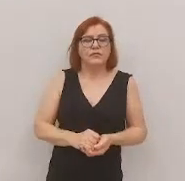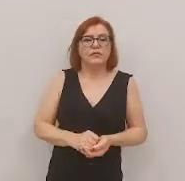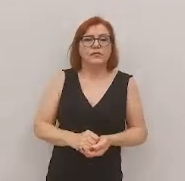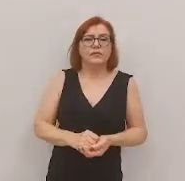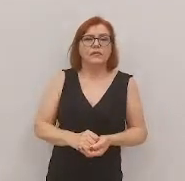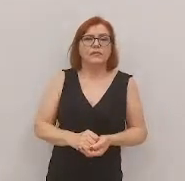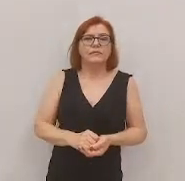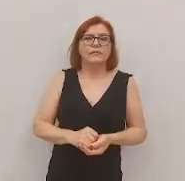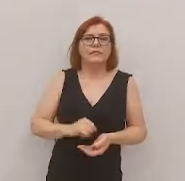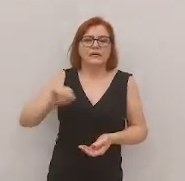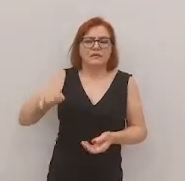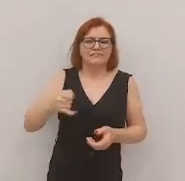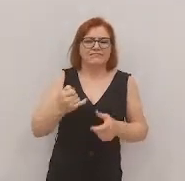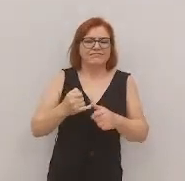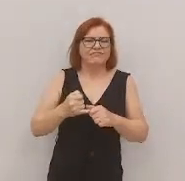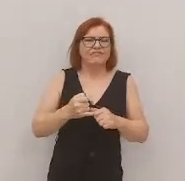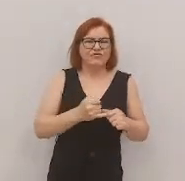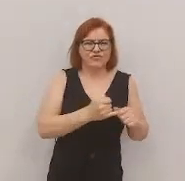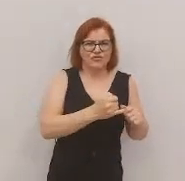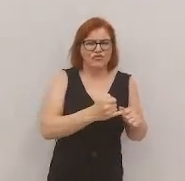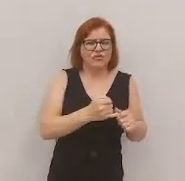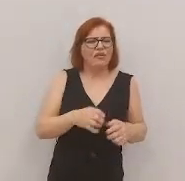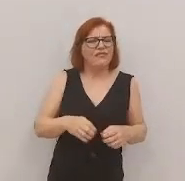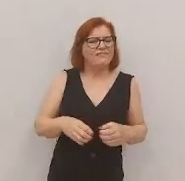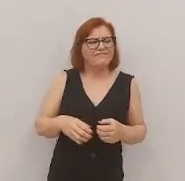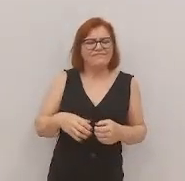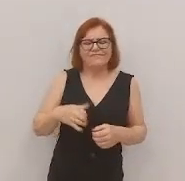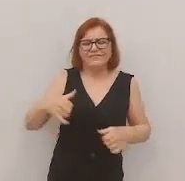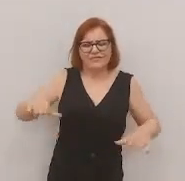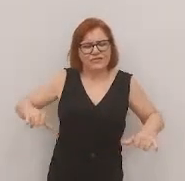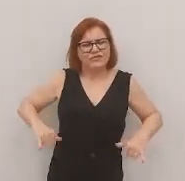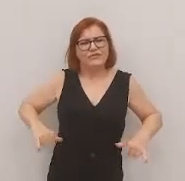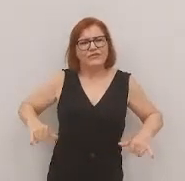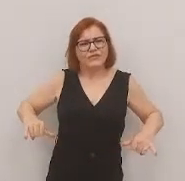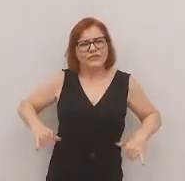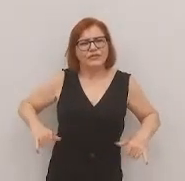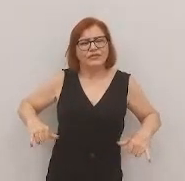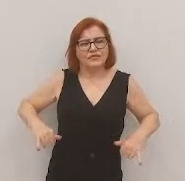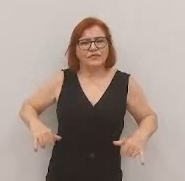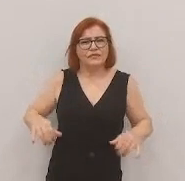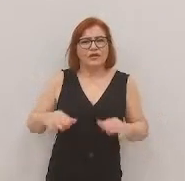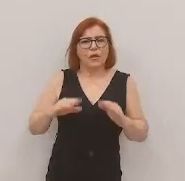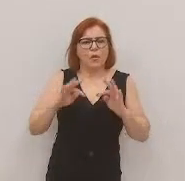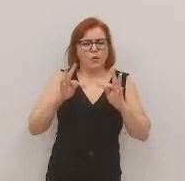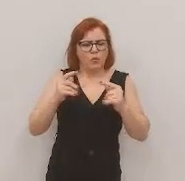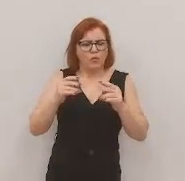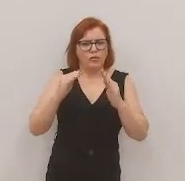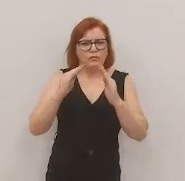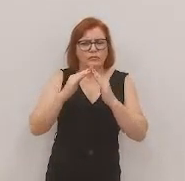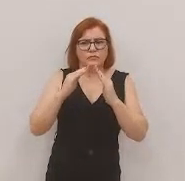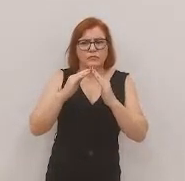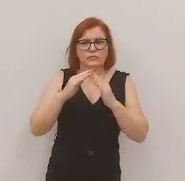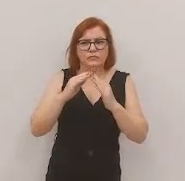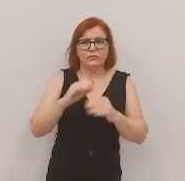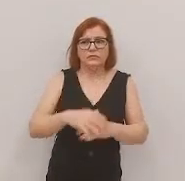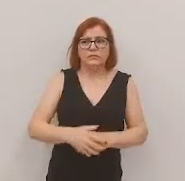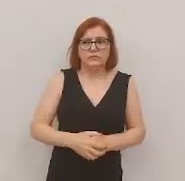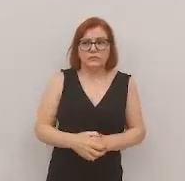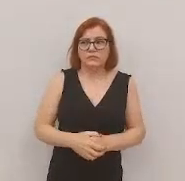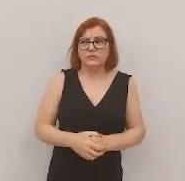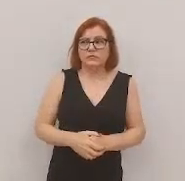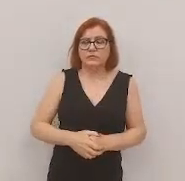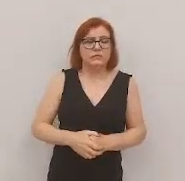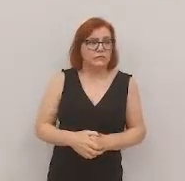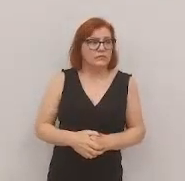sofrimento foi colocado em cima de Jó, né? Naquela situação. Ó Senhor Jesus.